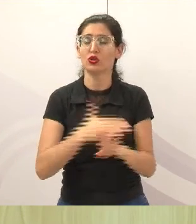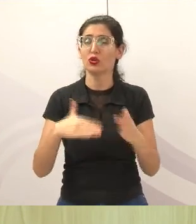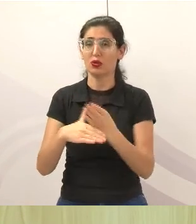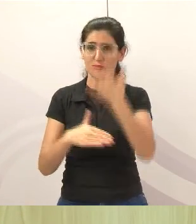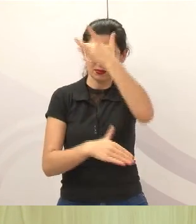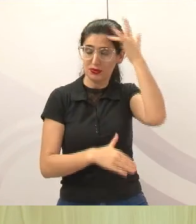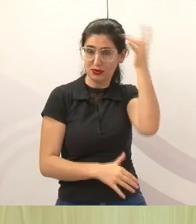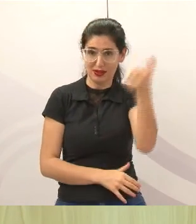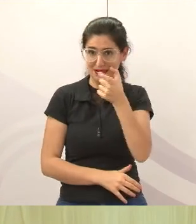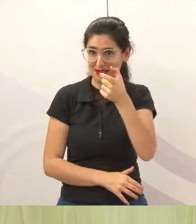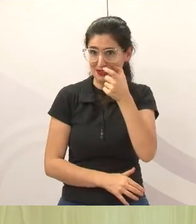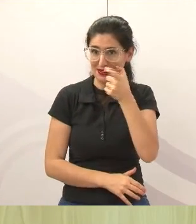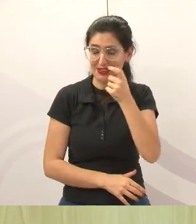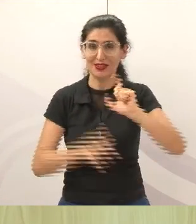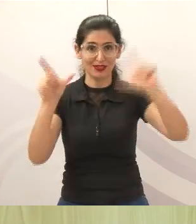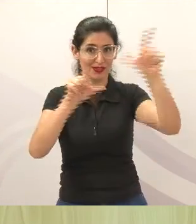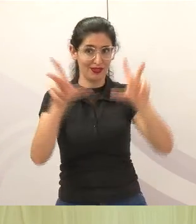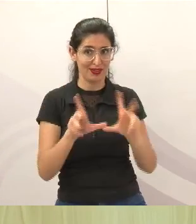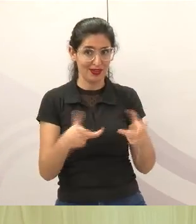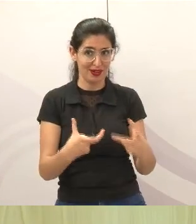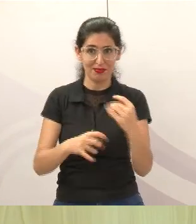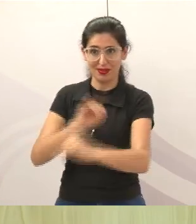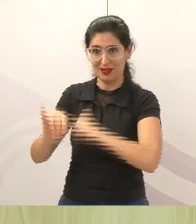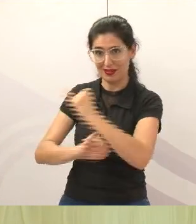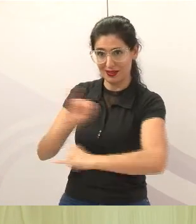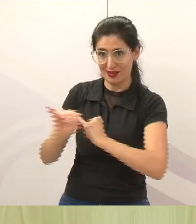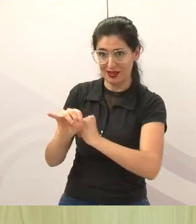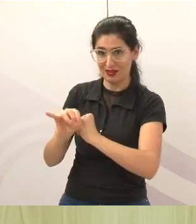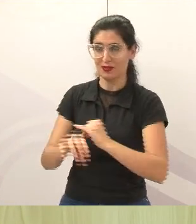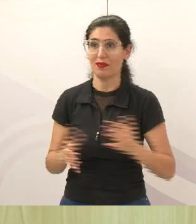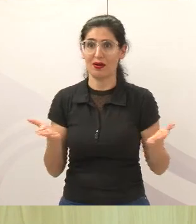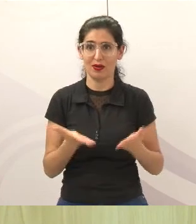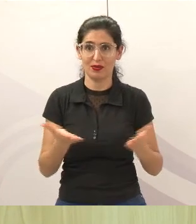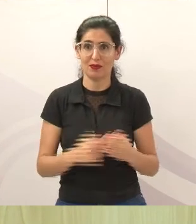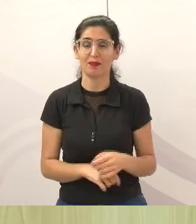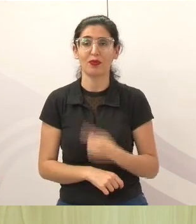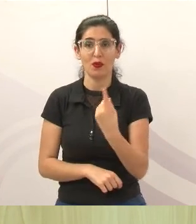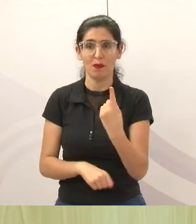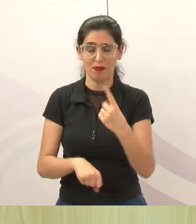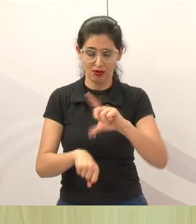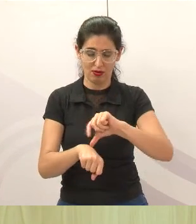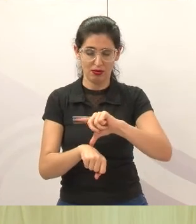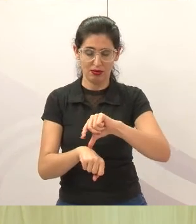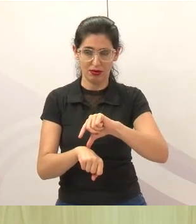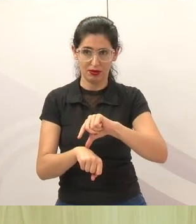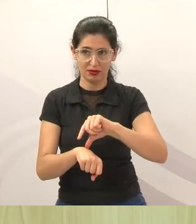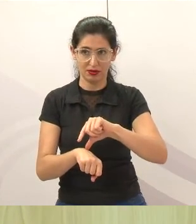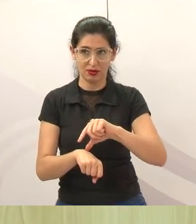os que nos acompanharam pela TV Câmara e pela internet, e às